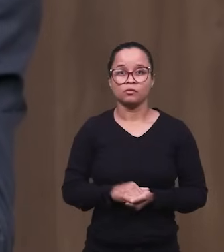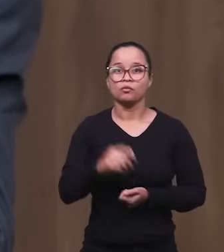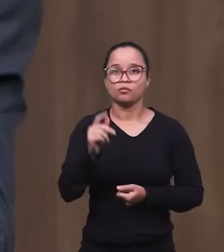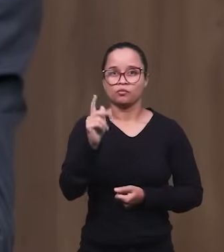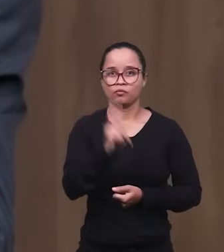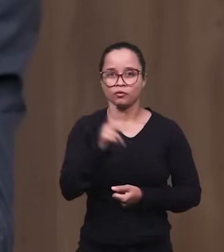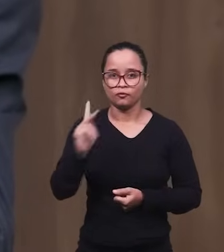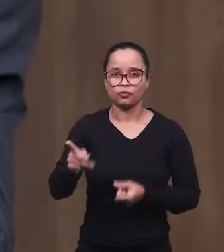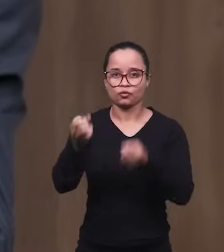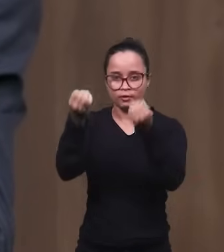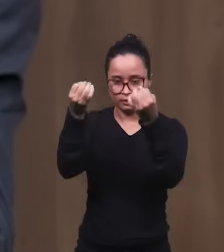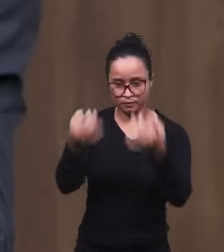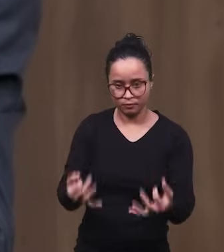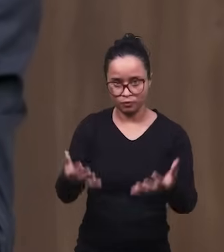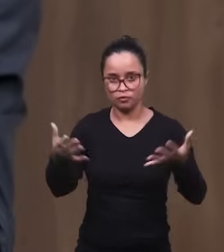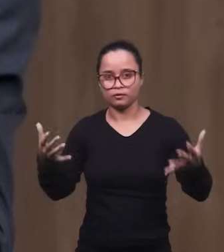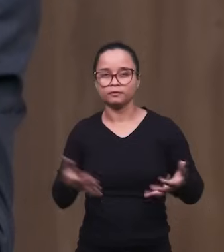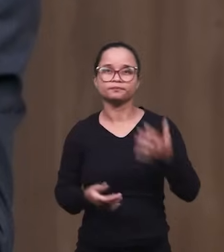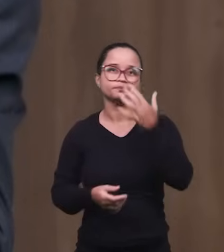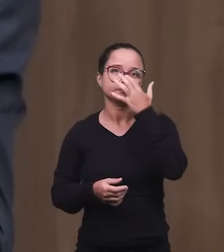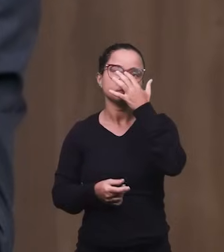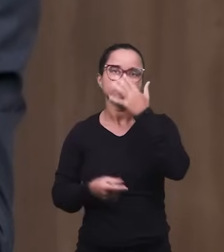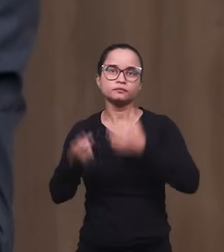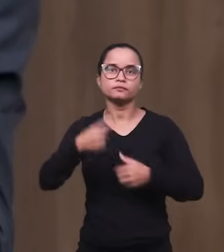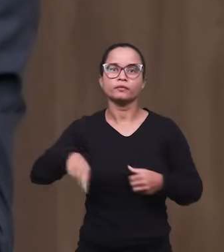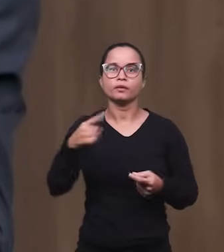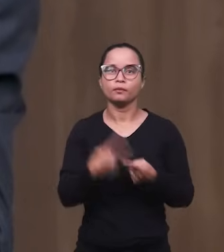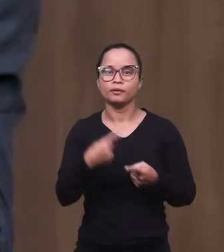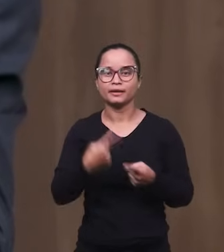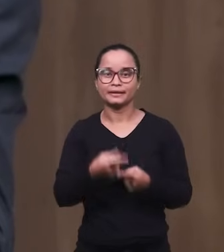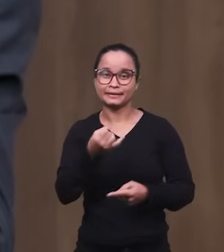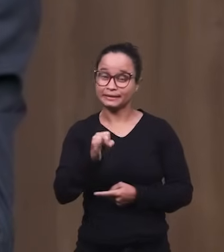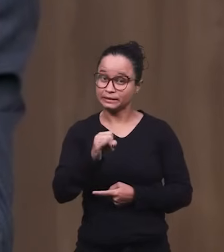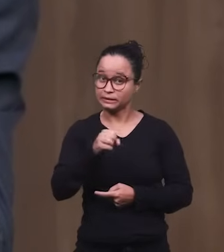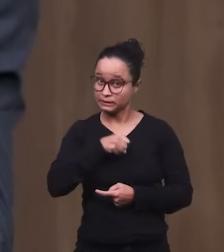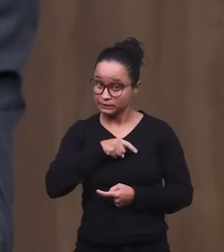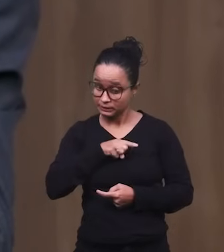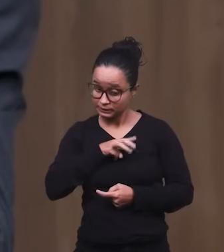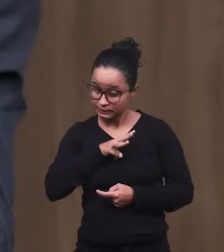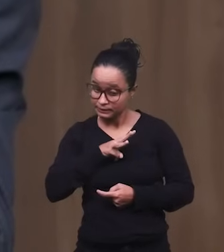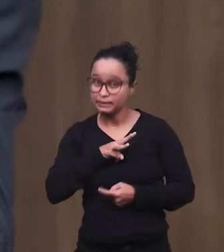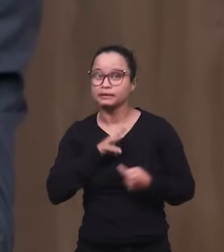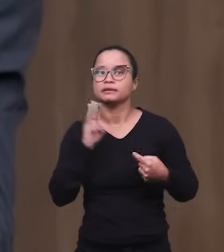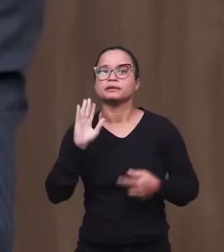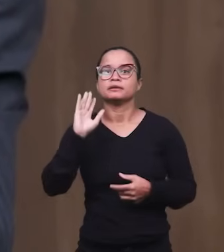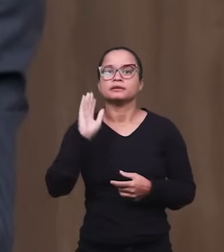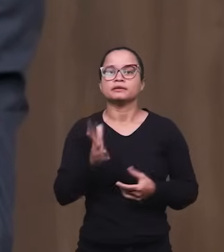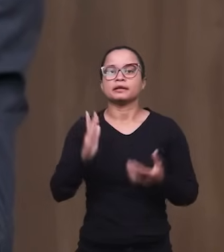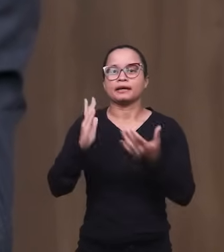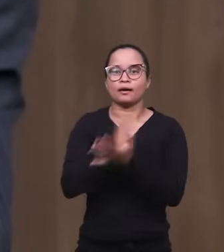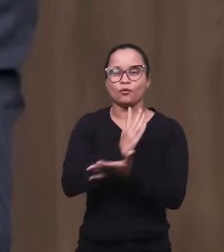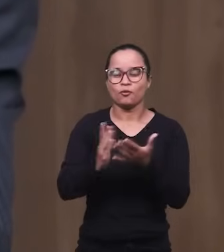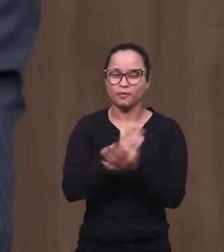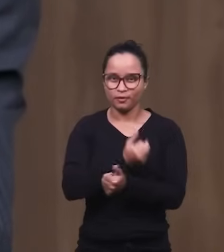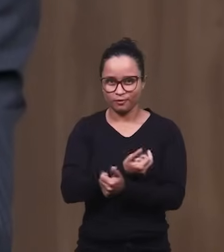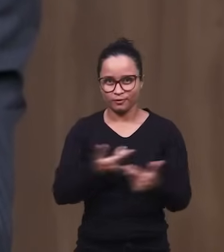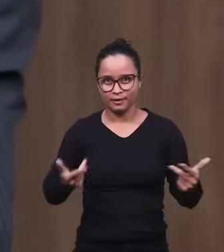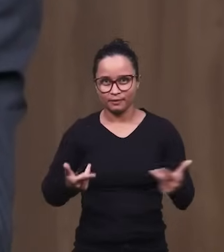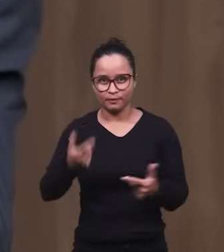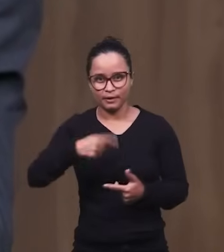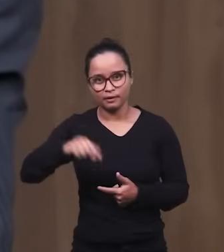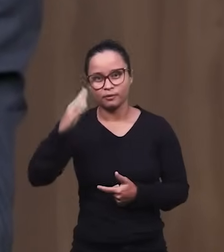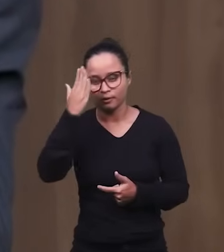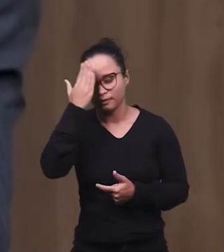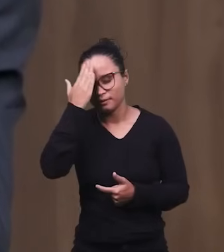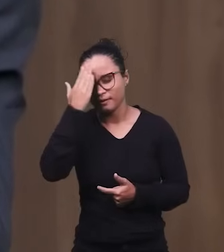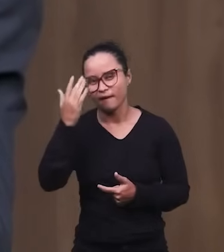professor Cleiton ele trouxe para nós, porque se no ensino médio já foi extraído algumas coisas, né, para que haja